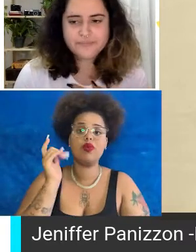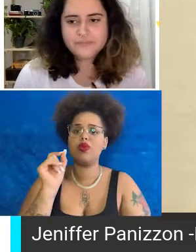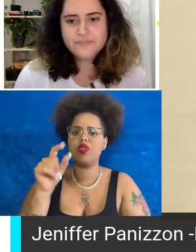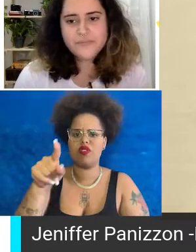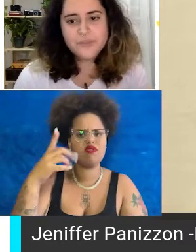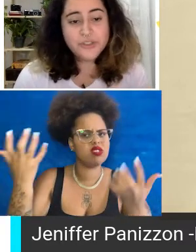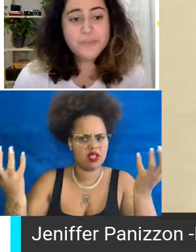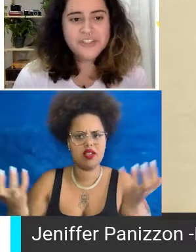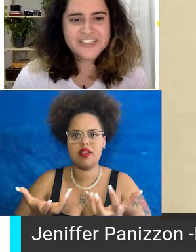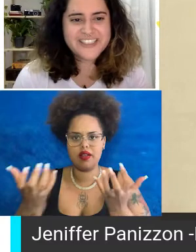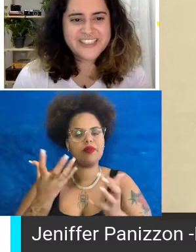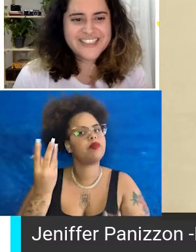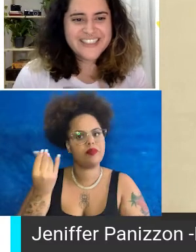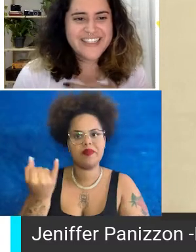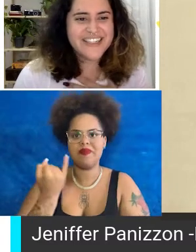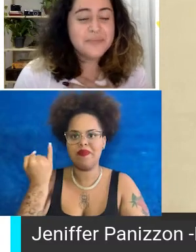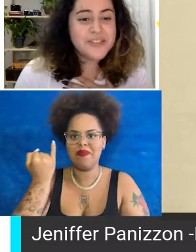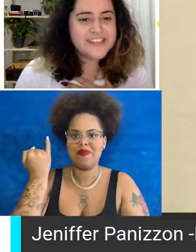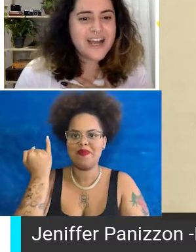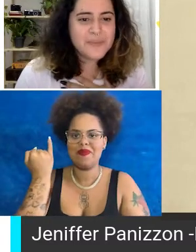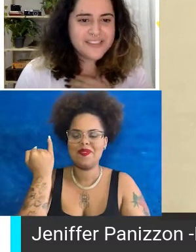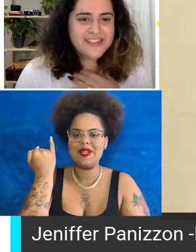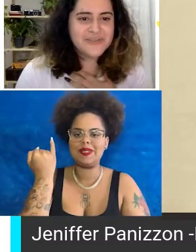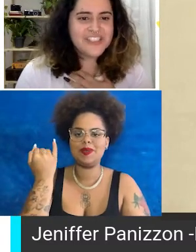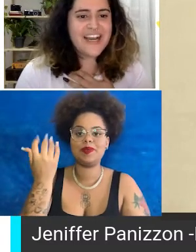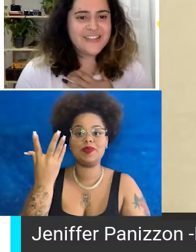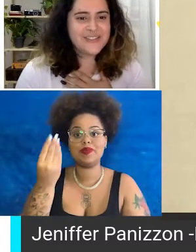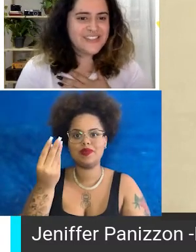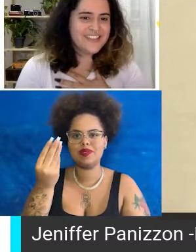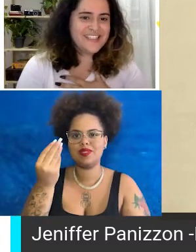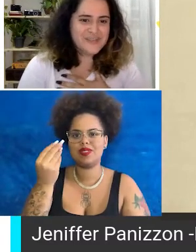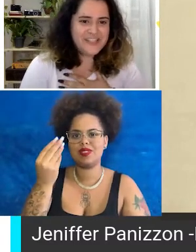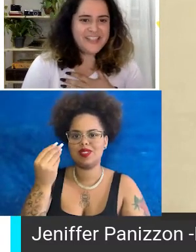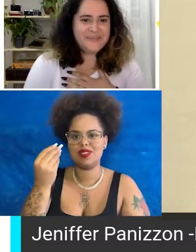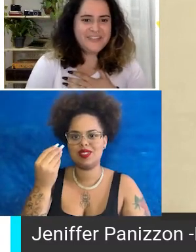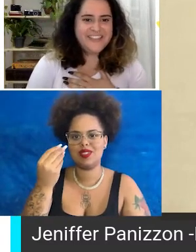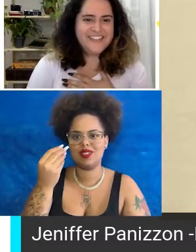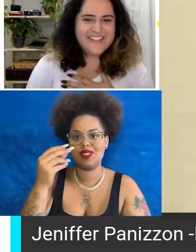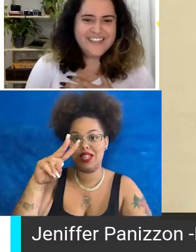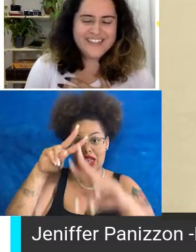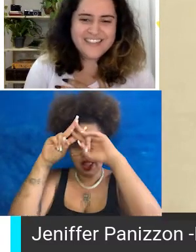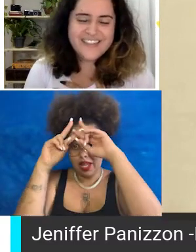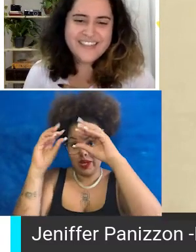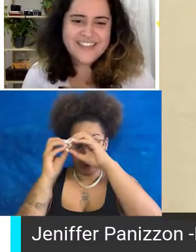quer. Muito importante. Muitos traumas serão tirados da sua equipe.